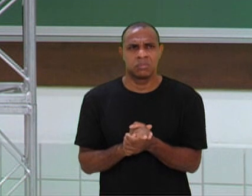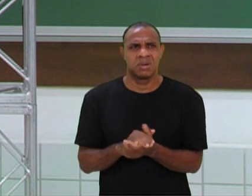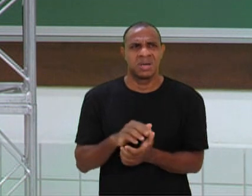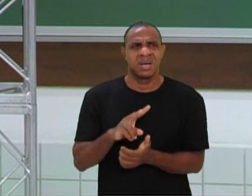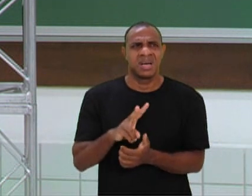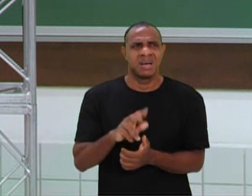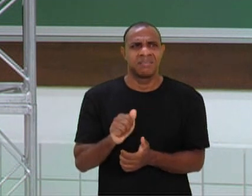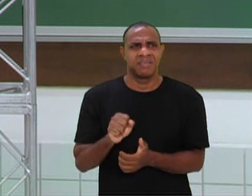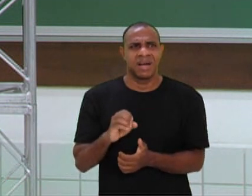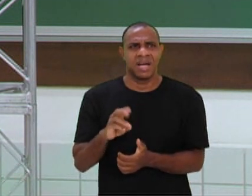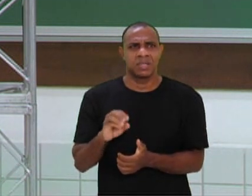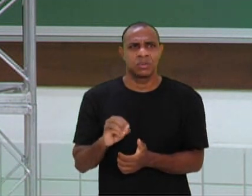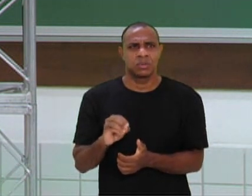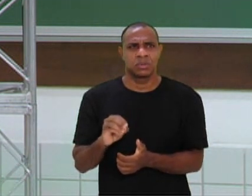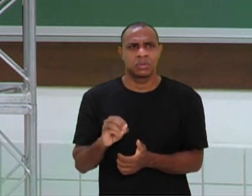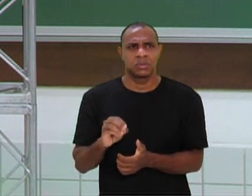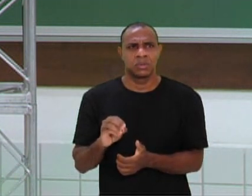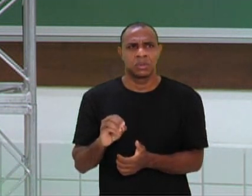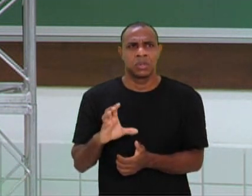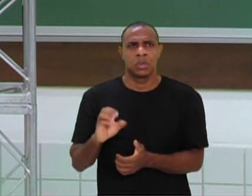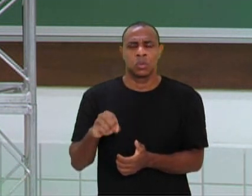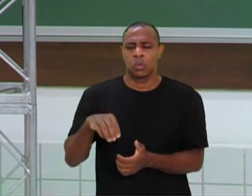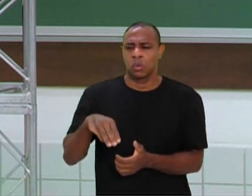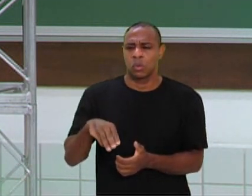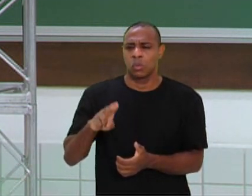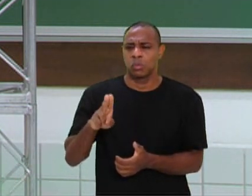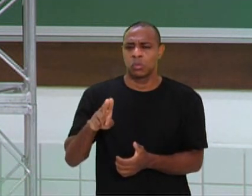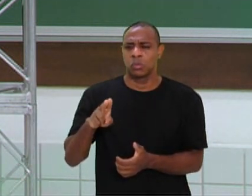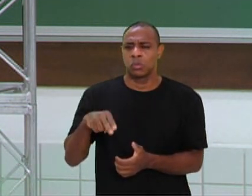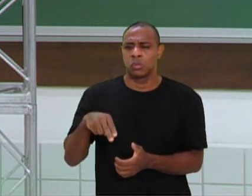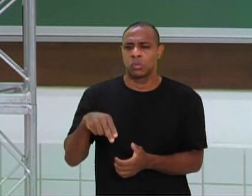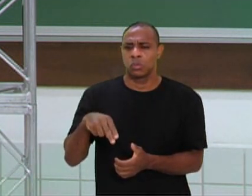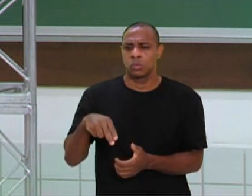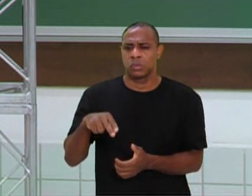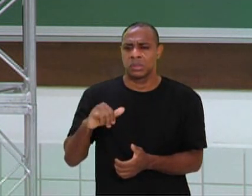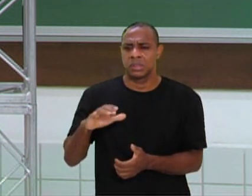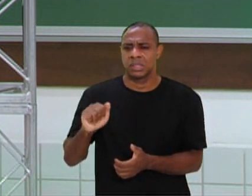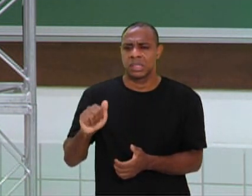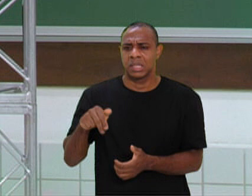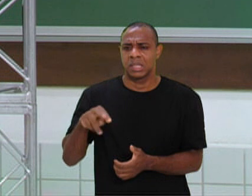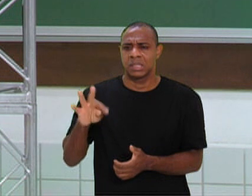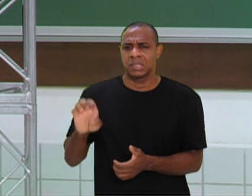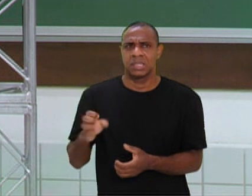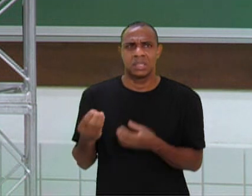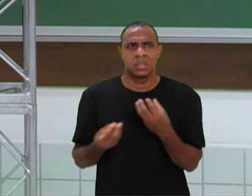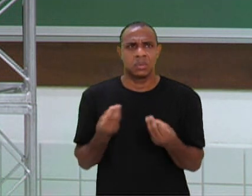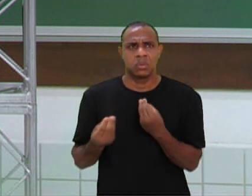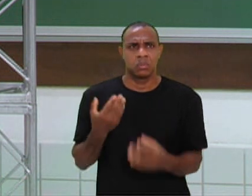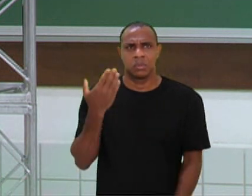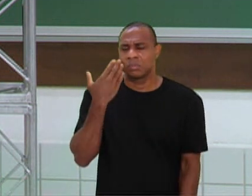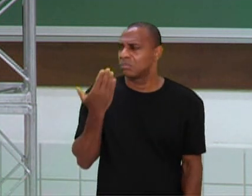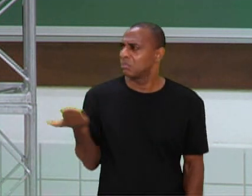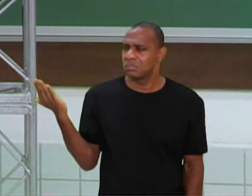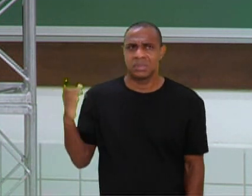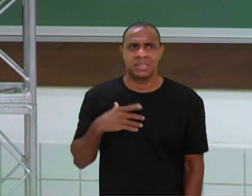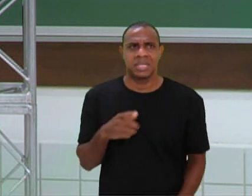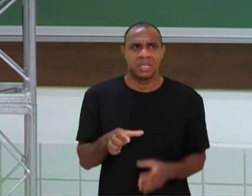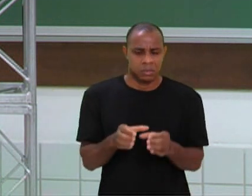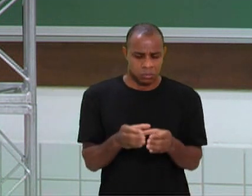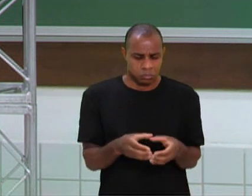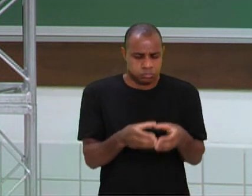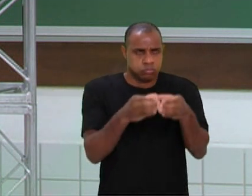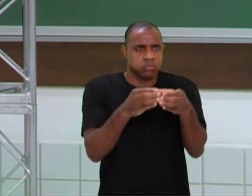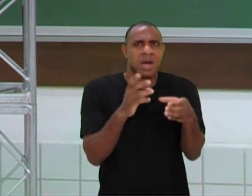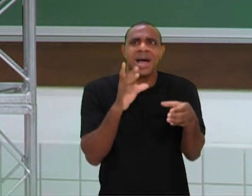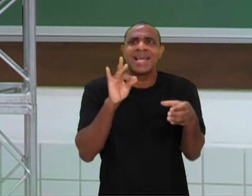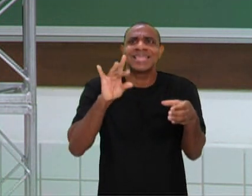meus queridos? Gente, a gente está falando aqui basicamente sobre a ideia do nível, certo? O que acontece? Quando você tem líquido dentro de um vaso e